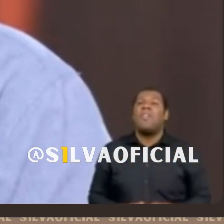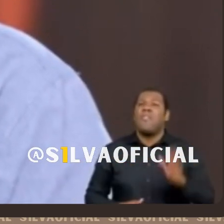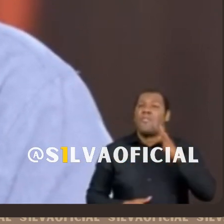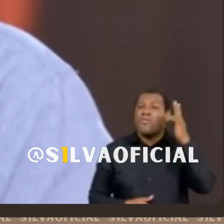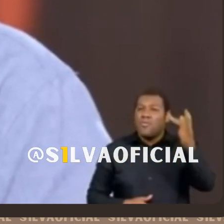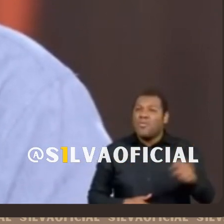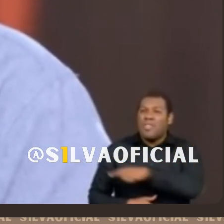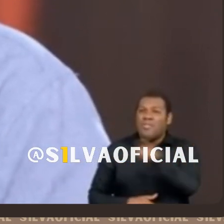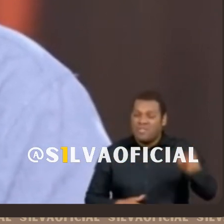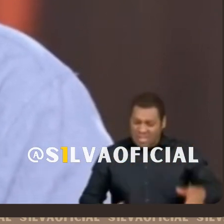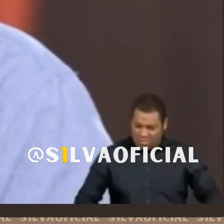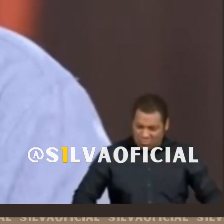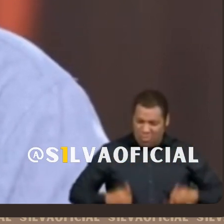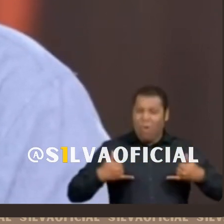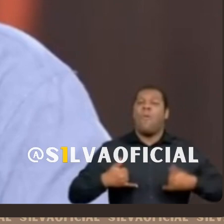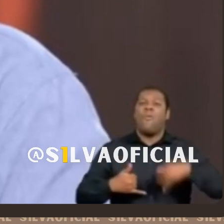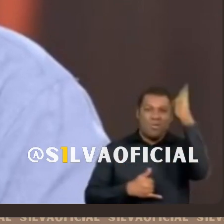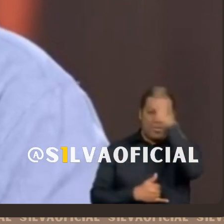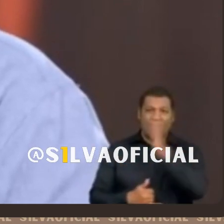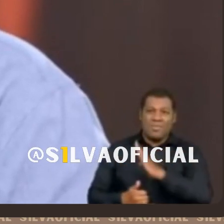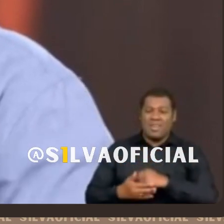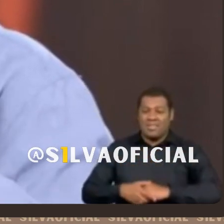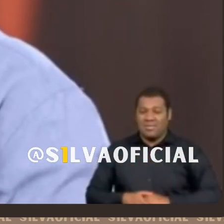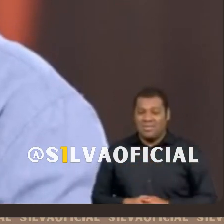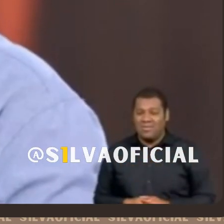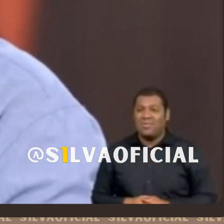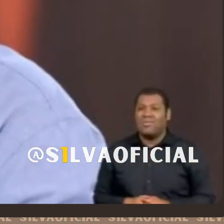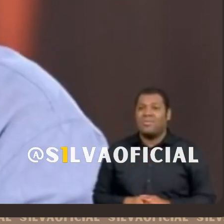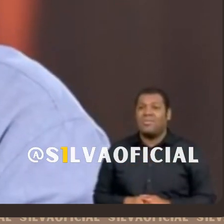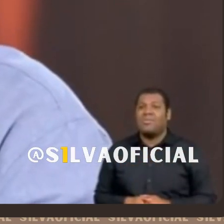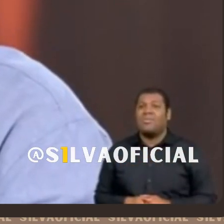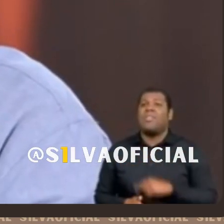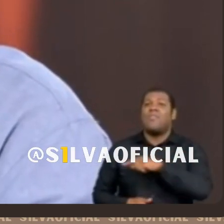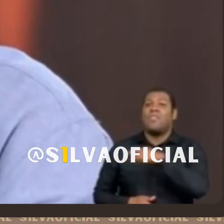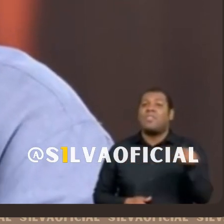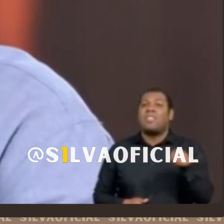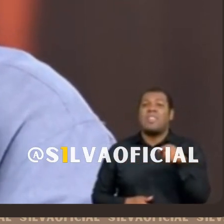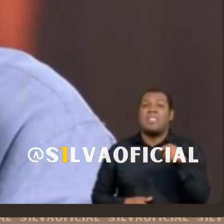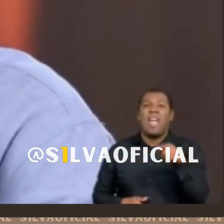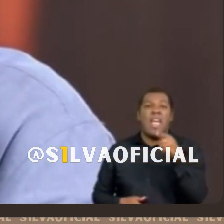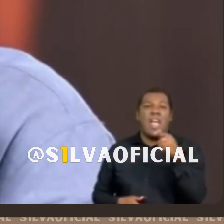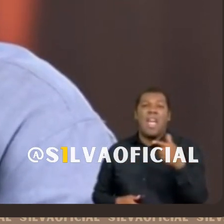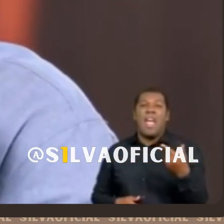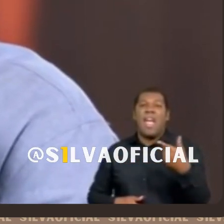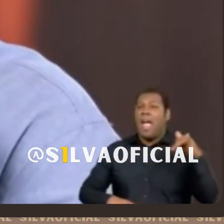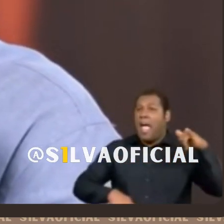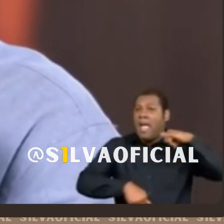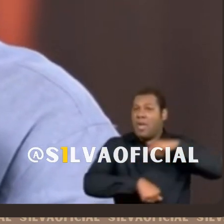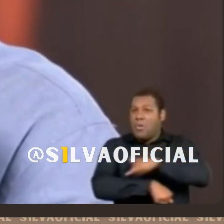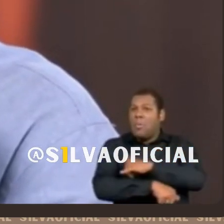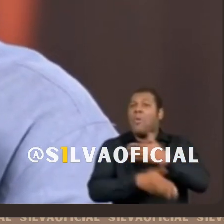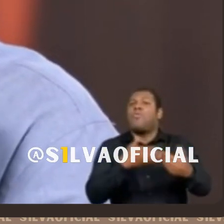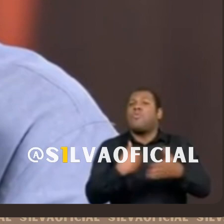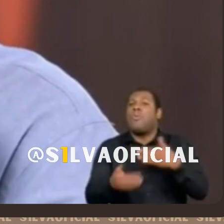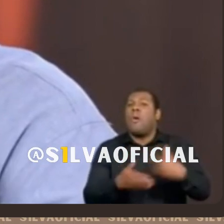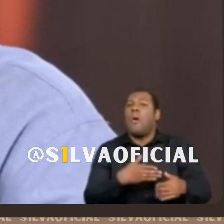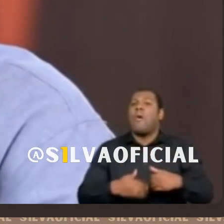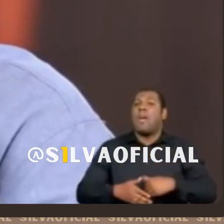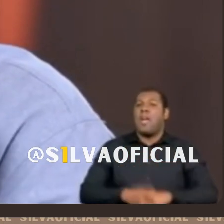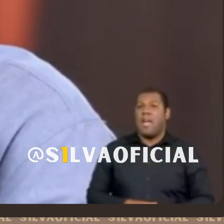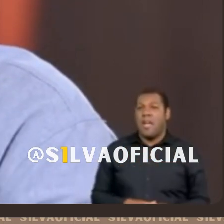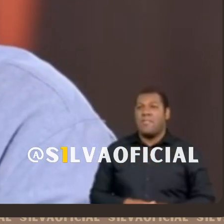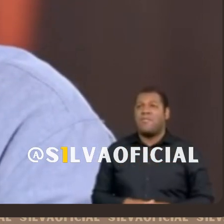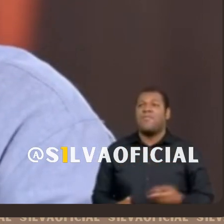seu passaporte e mostre em qualquer aeroporto que você vai ver que você vai ser tratado da forma mais digna possível. Porque o